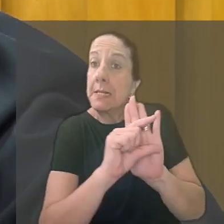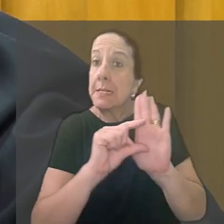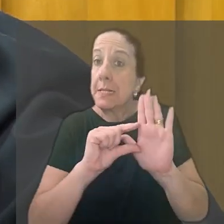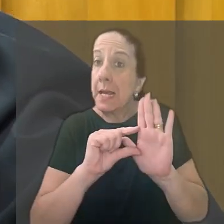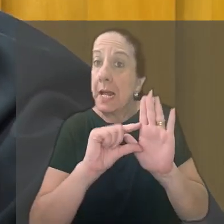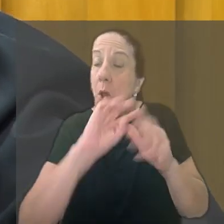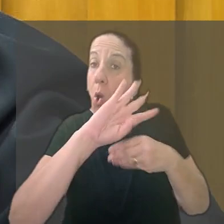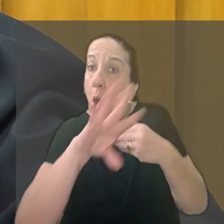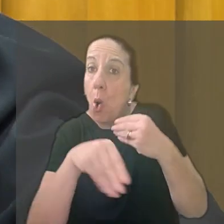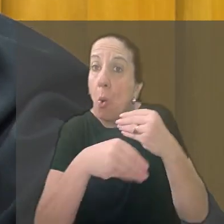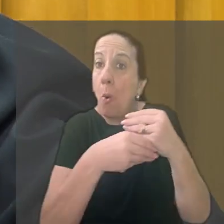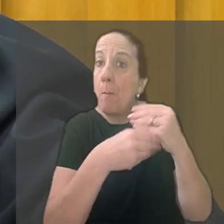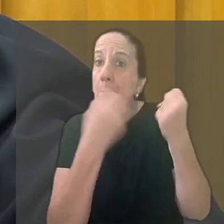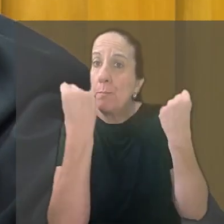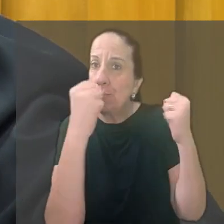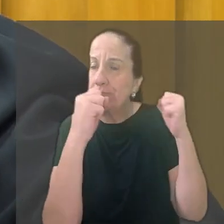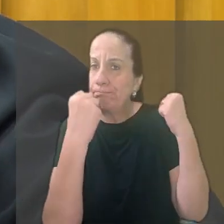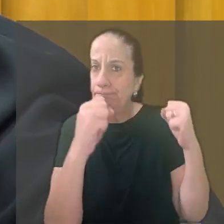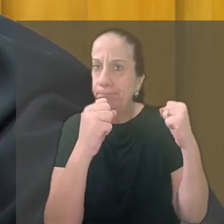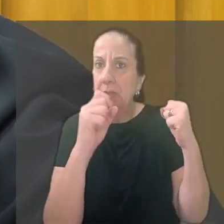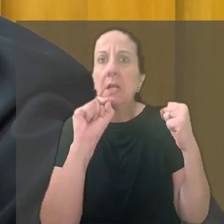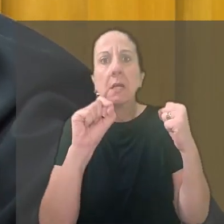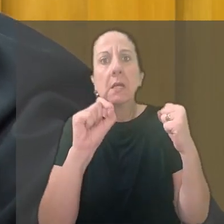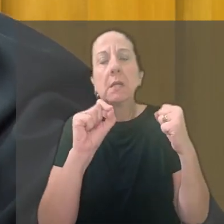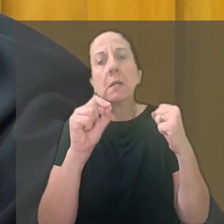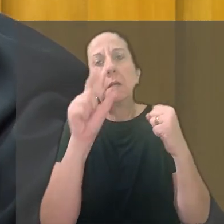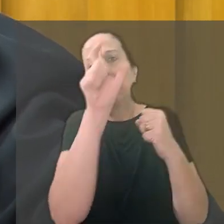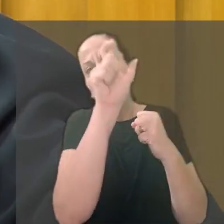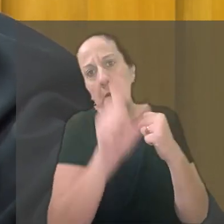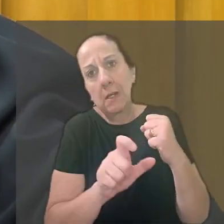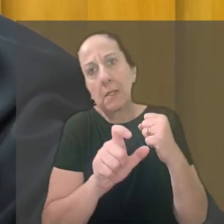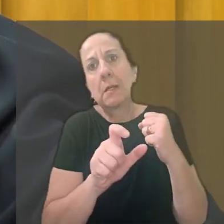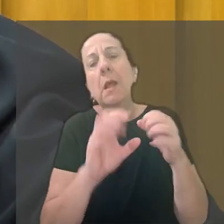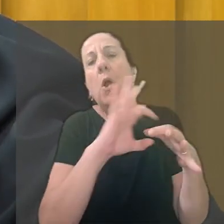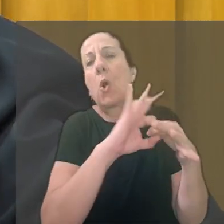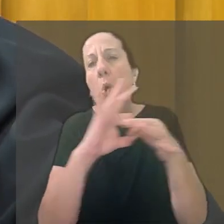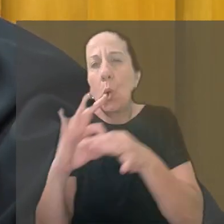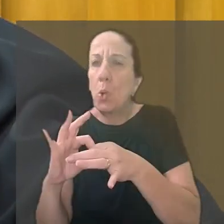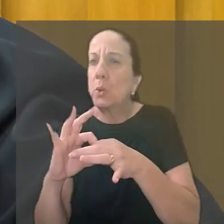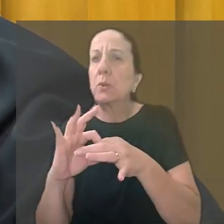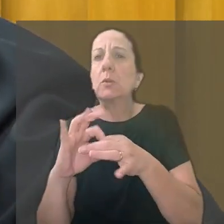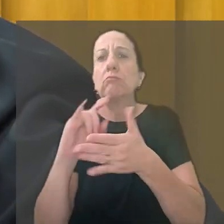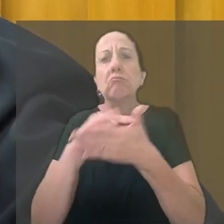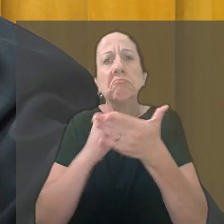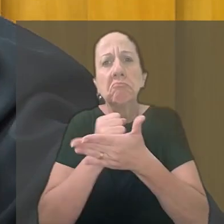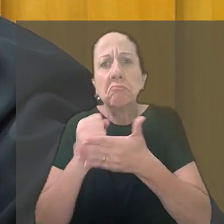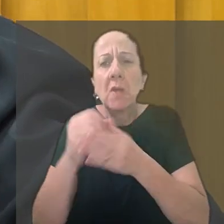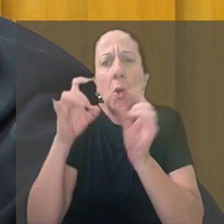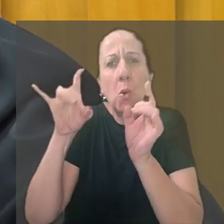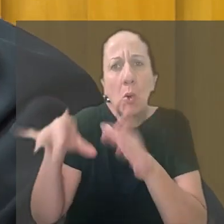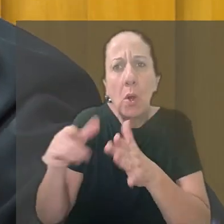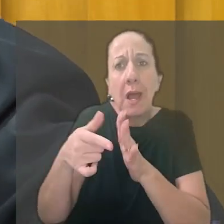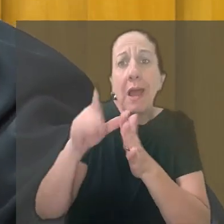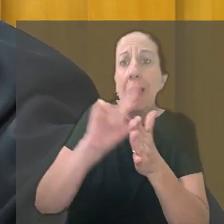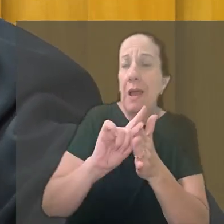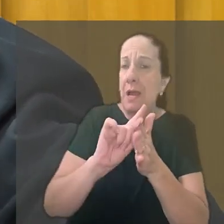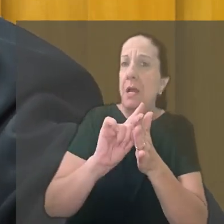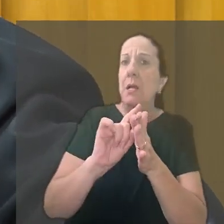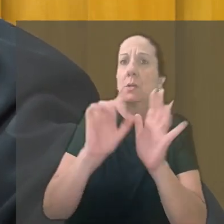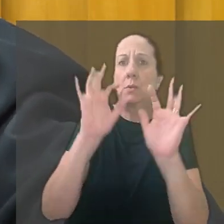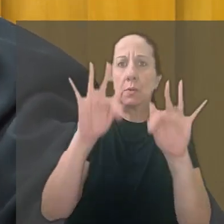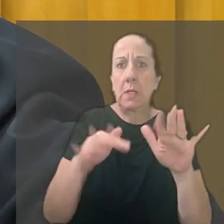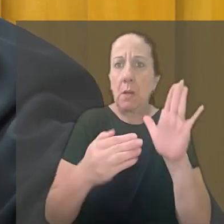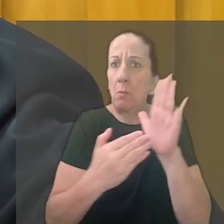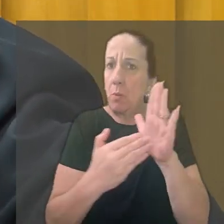cláusula compensatória desportiva, que é devida ao atleta no contexto de dissolução contratual e motivada antes do termo